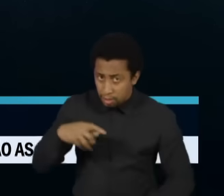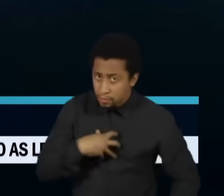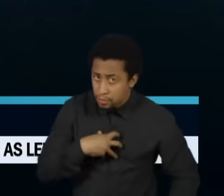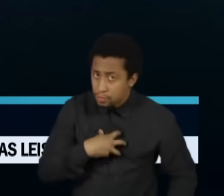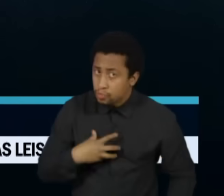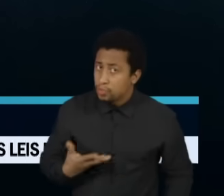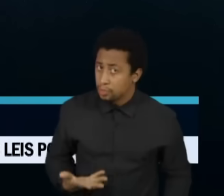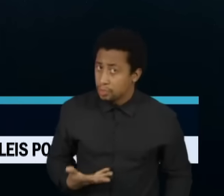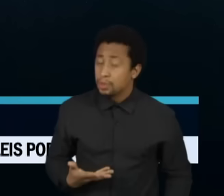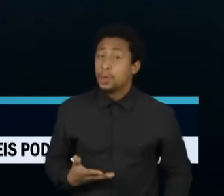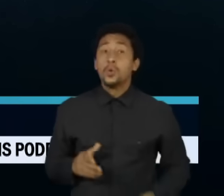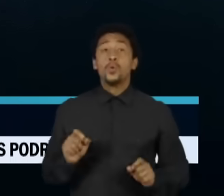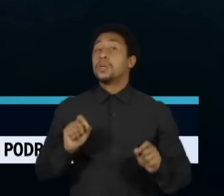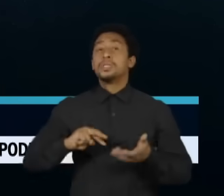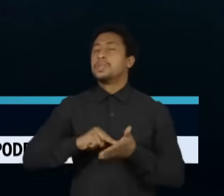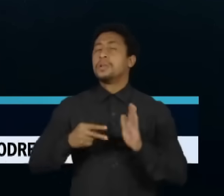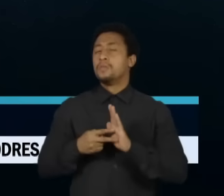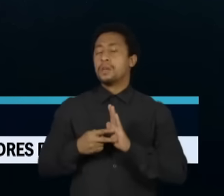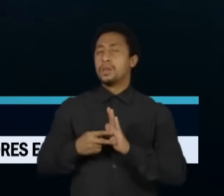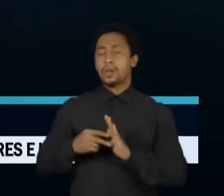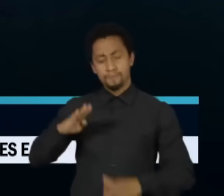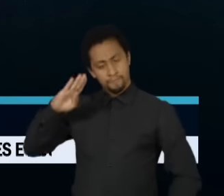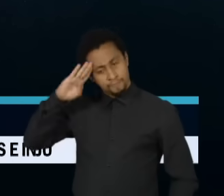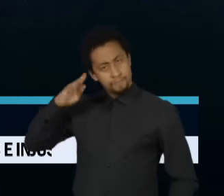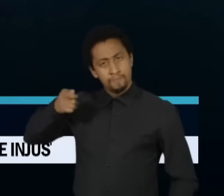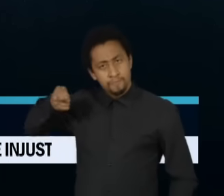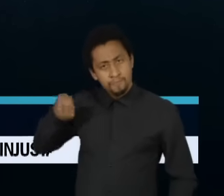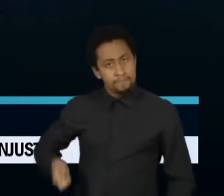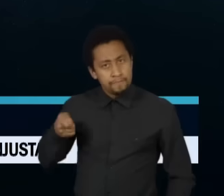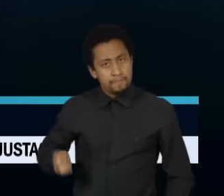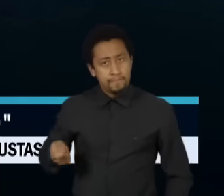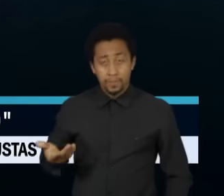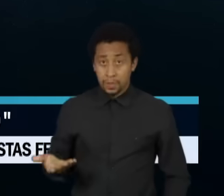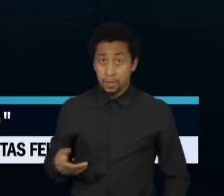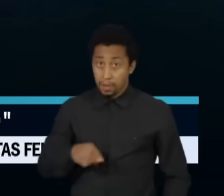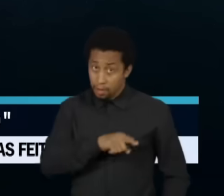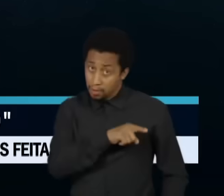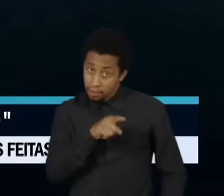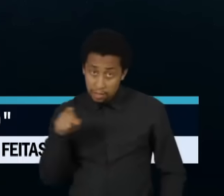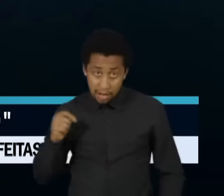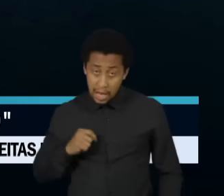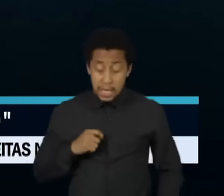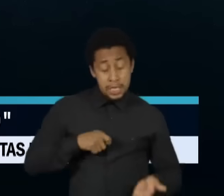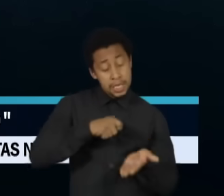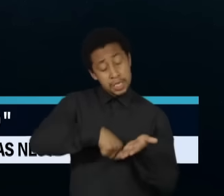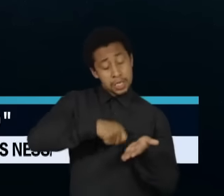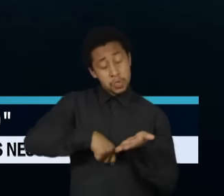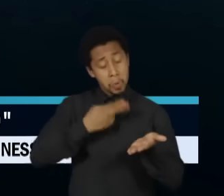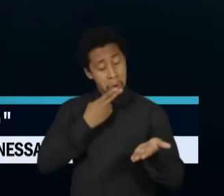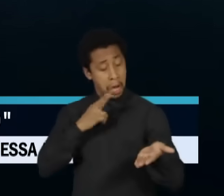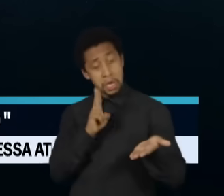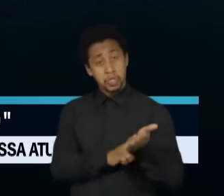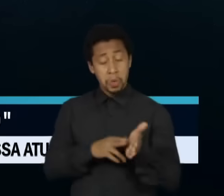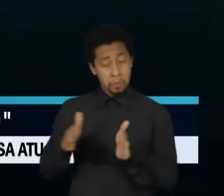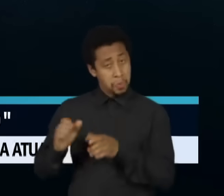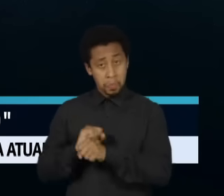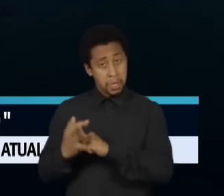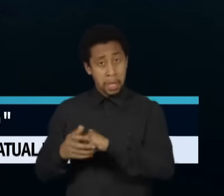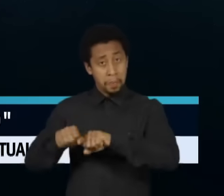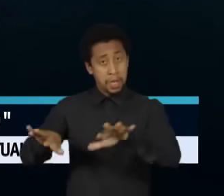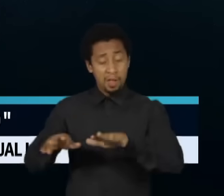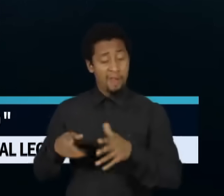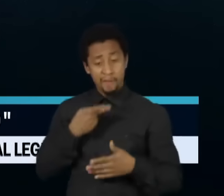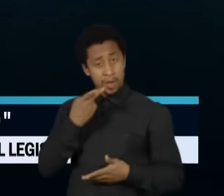um pouco do que é ditadura e nenhum daqueles que assinam cartinhas por aí se manifestaram naquele momento.